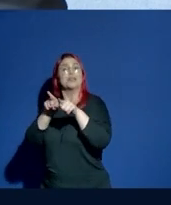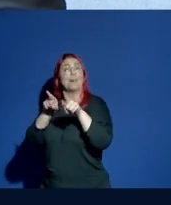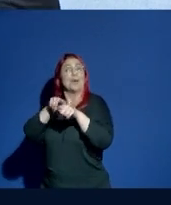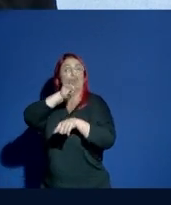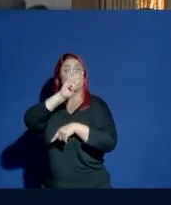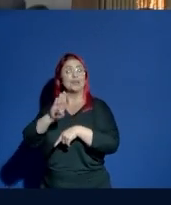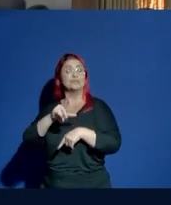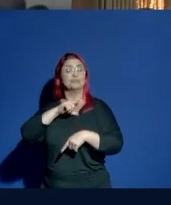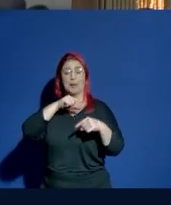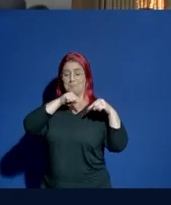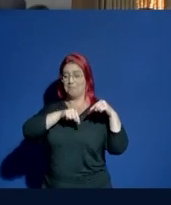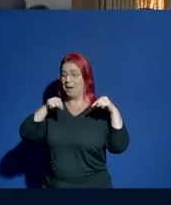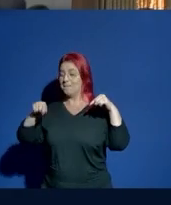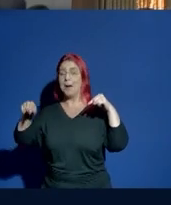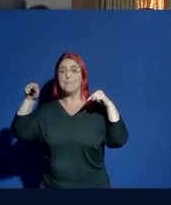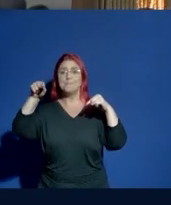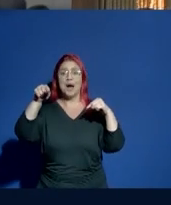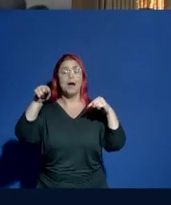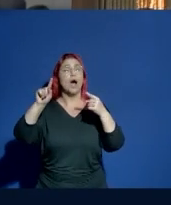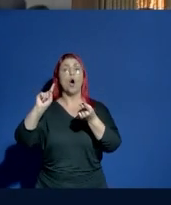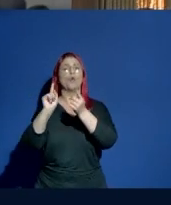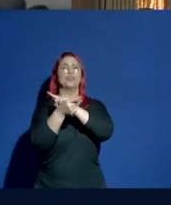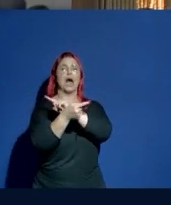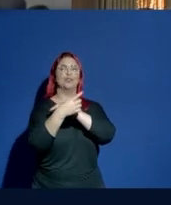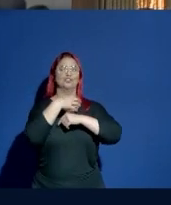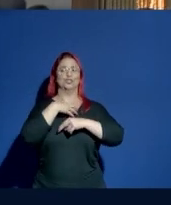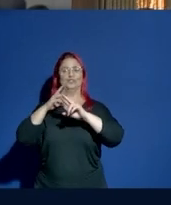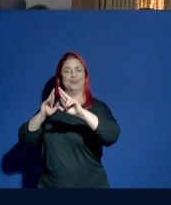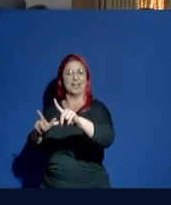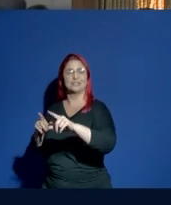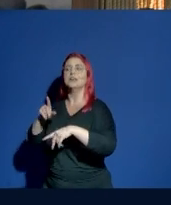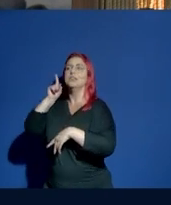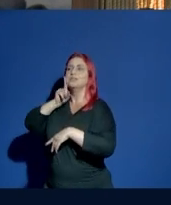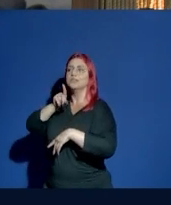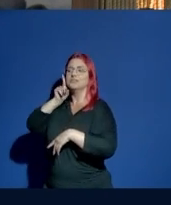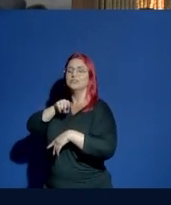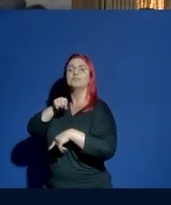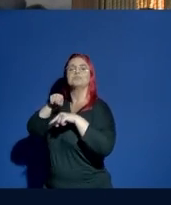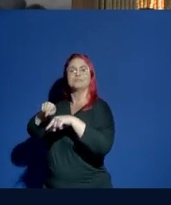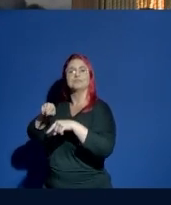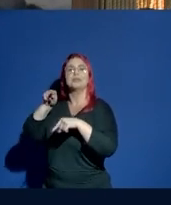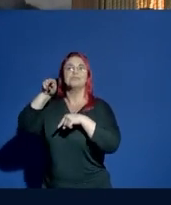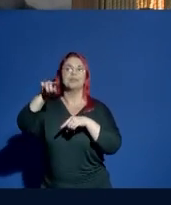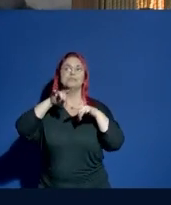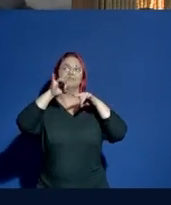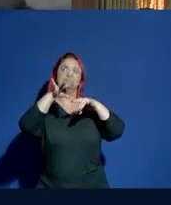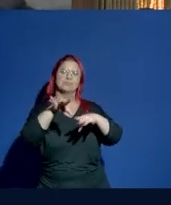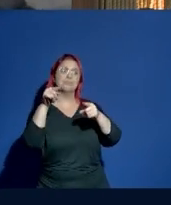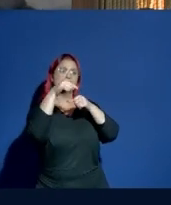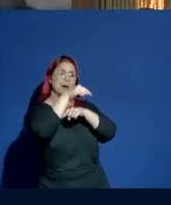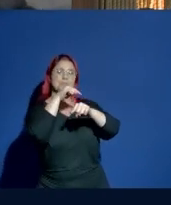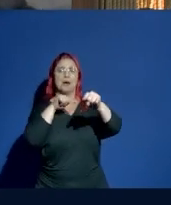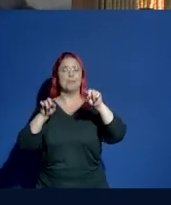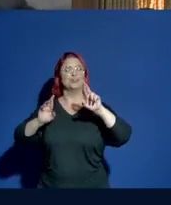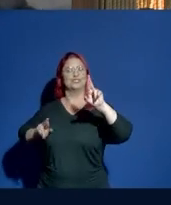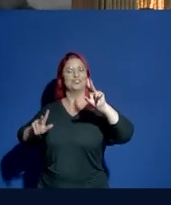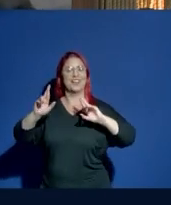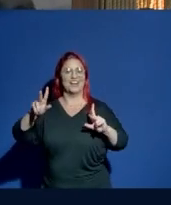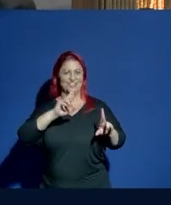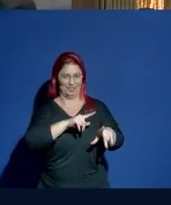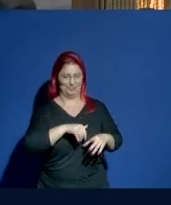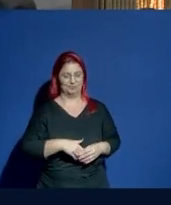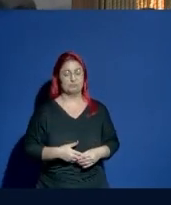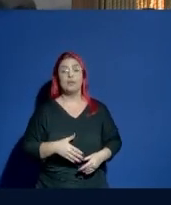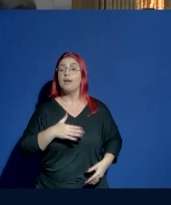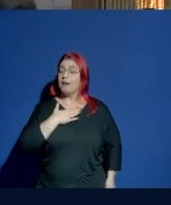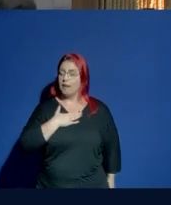ciclos exatamente o contrário, né? Os Estados Unidos nesse sentido, Brasil e Austrália nesse sentido. Mas eu sou